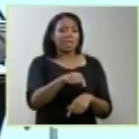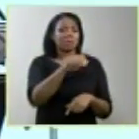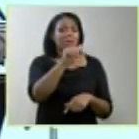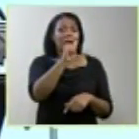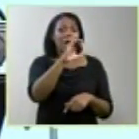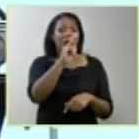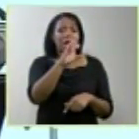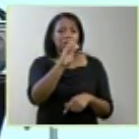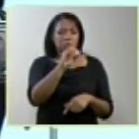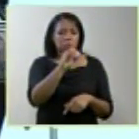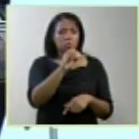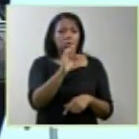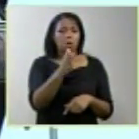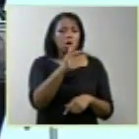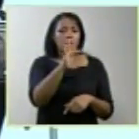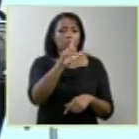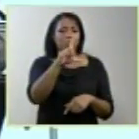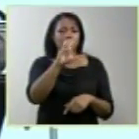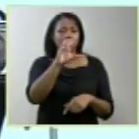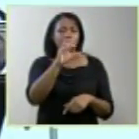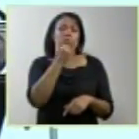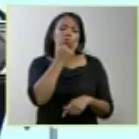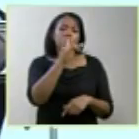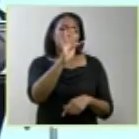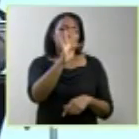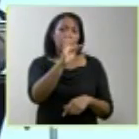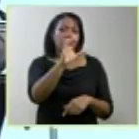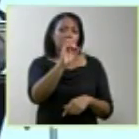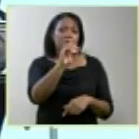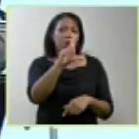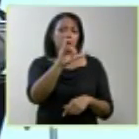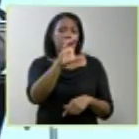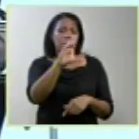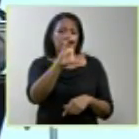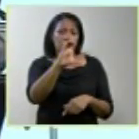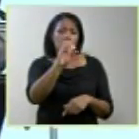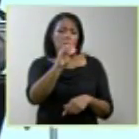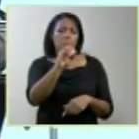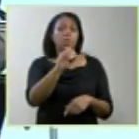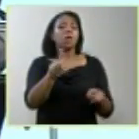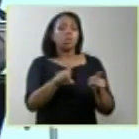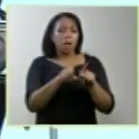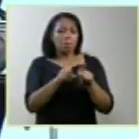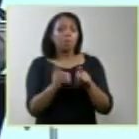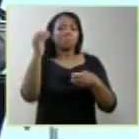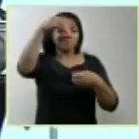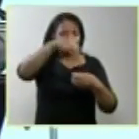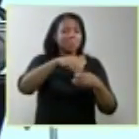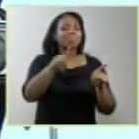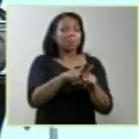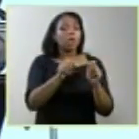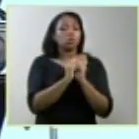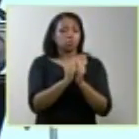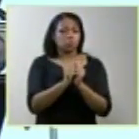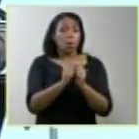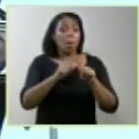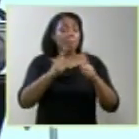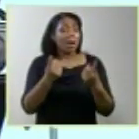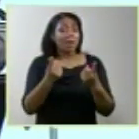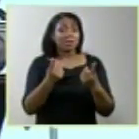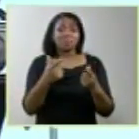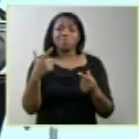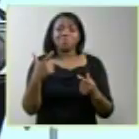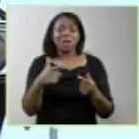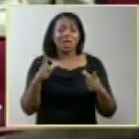alimentação. Claro que nós, da Sociedade Brasileira de Genética Médica, somos totalmente favoráveis à implementação do ácido fólico, mas, infelizmente, ele não